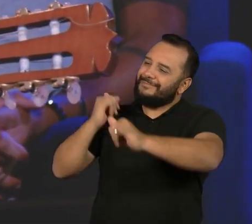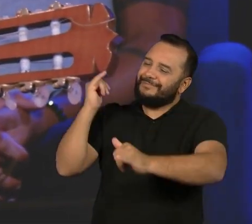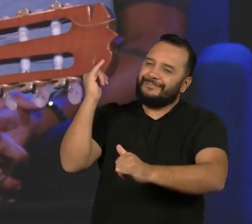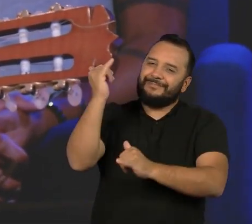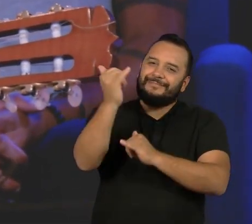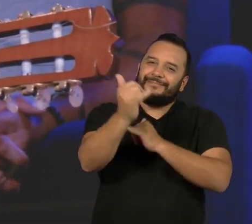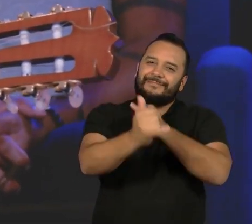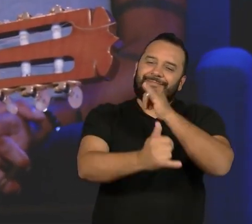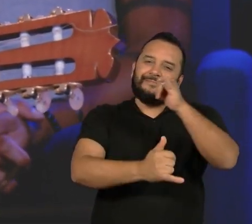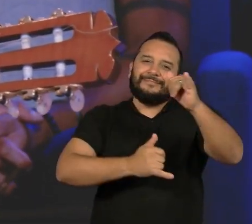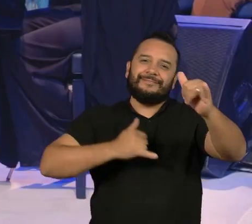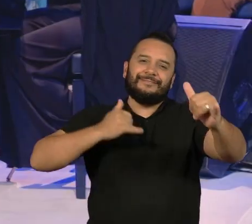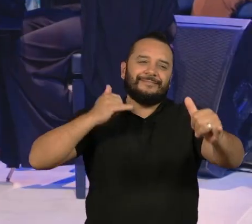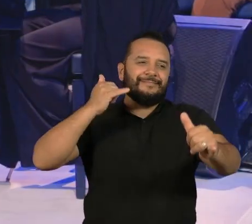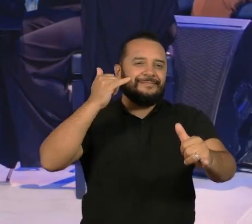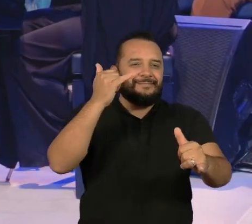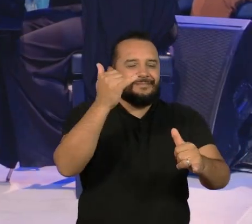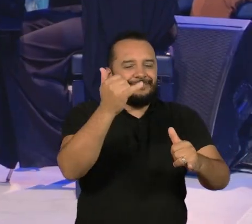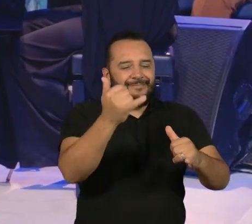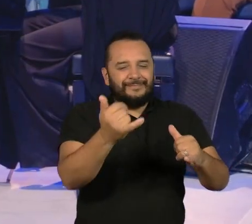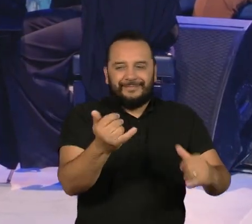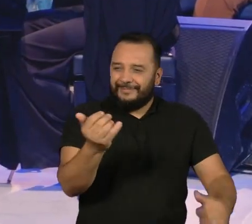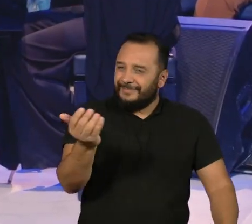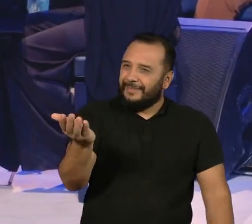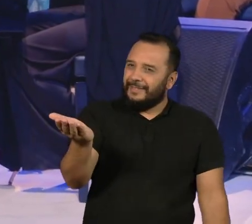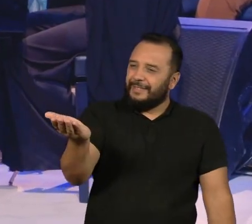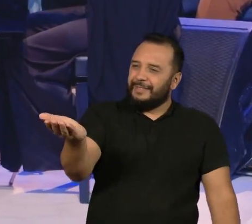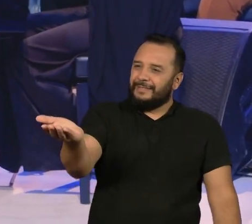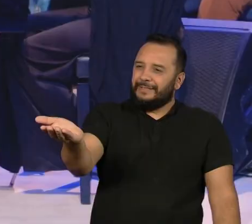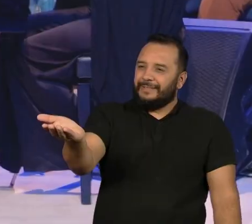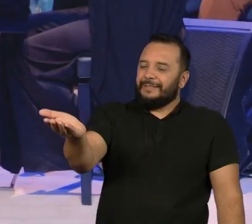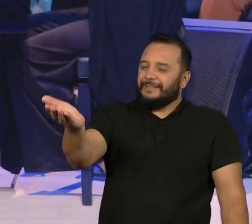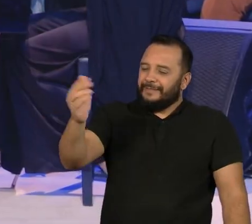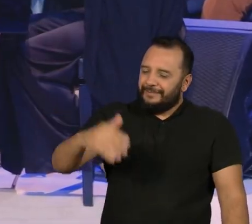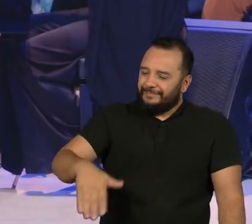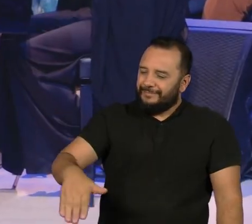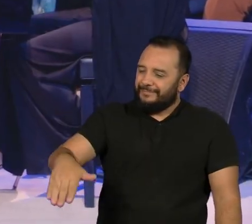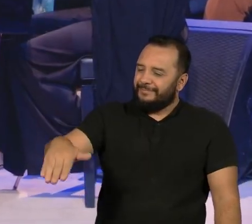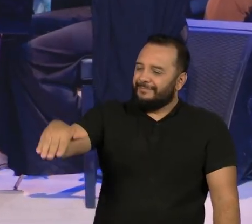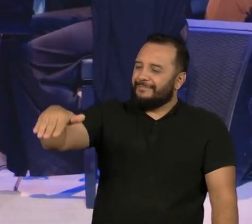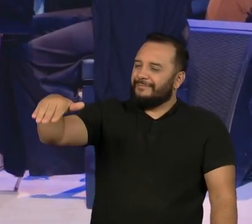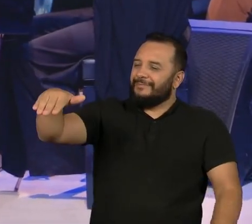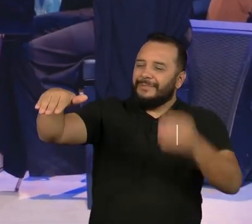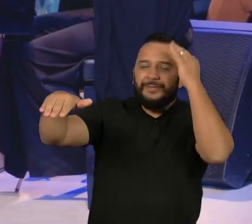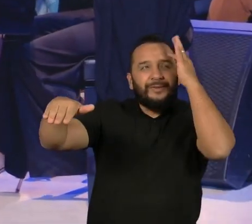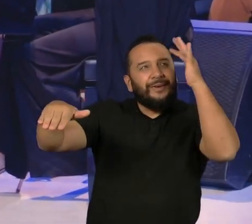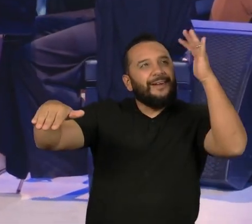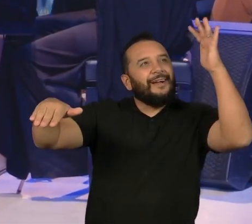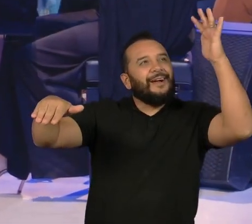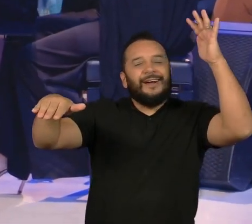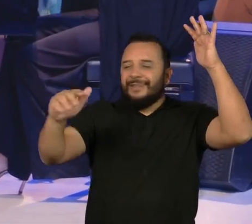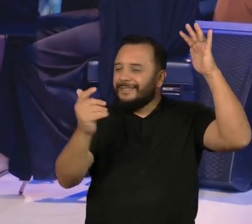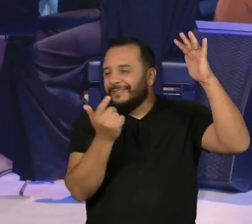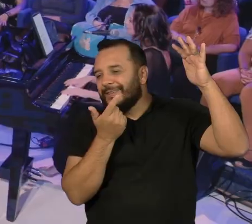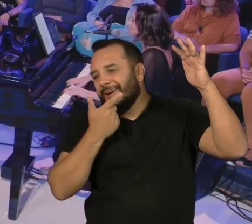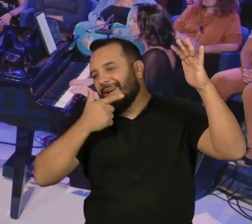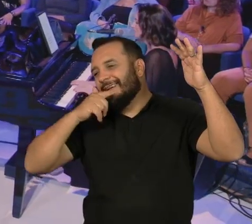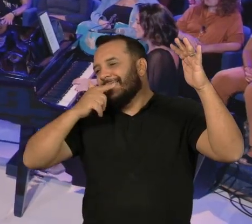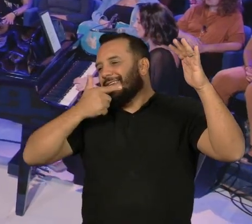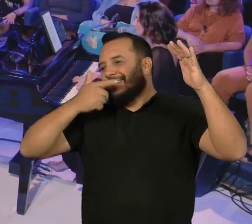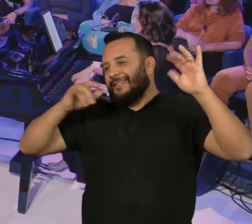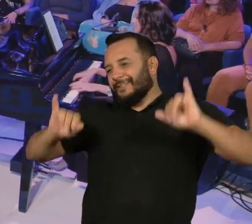E você vai crescer, sonhar, sorrir, sofrer.